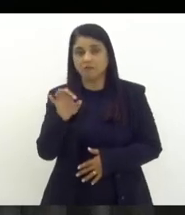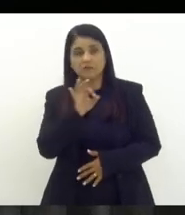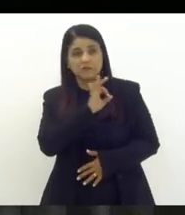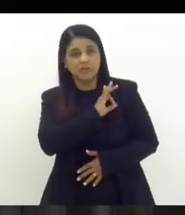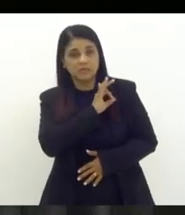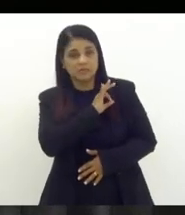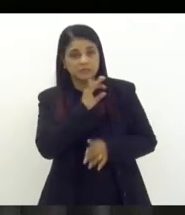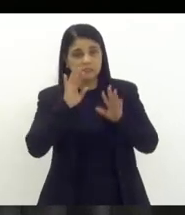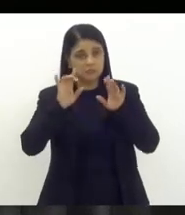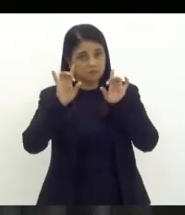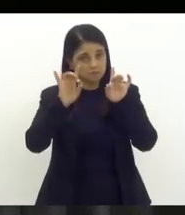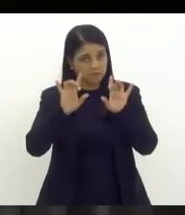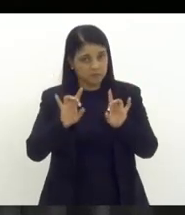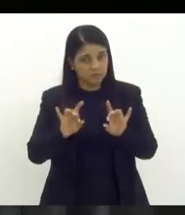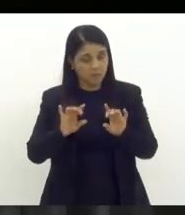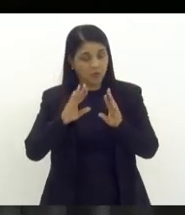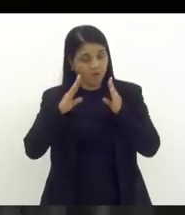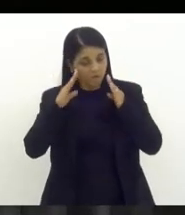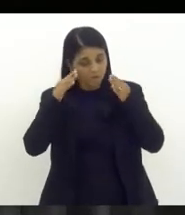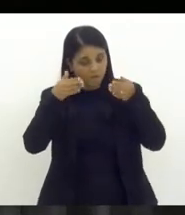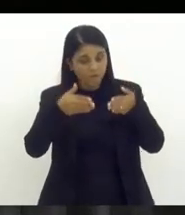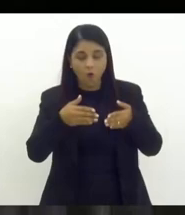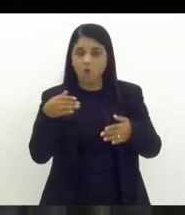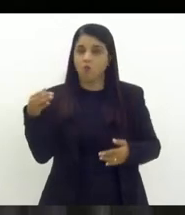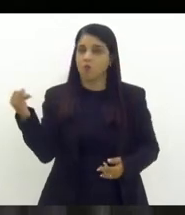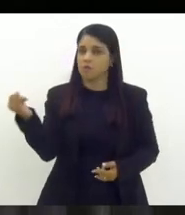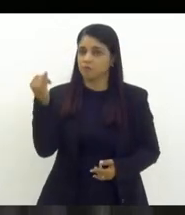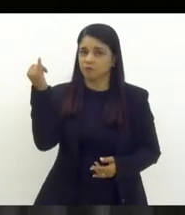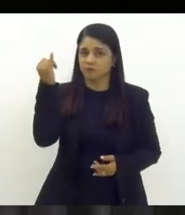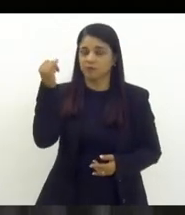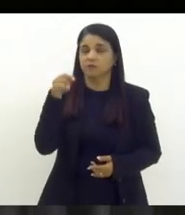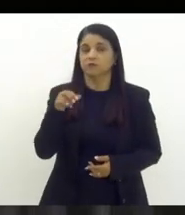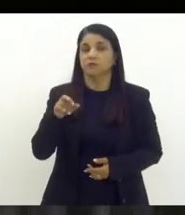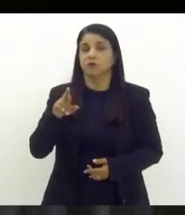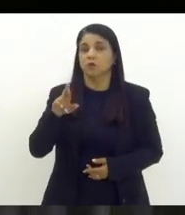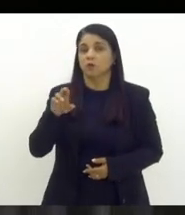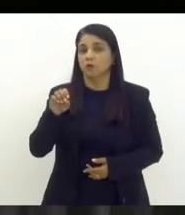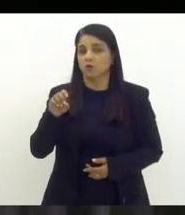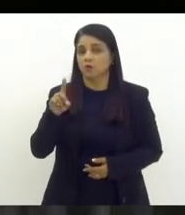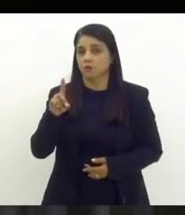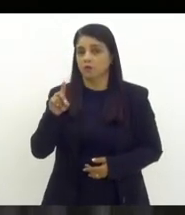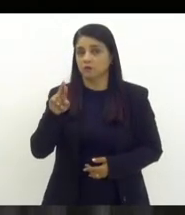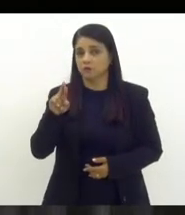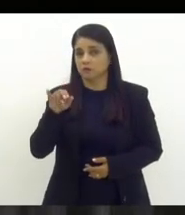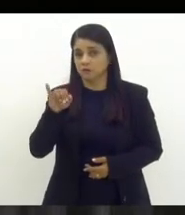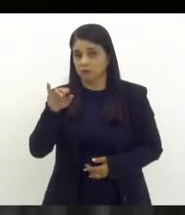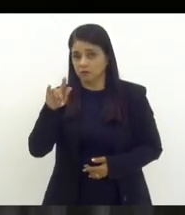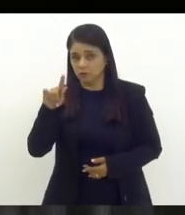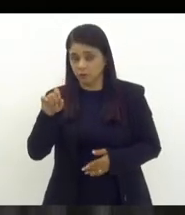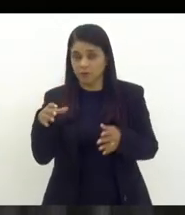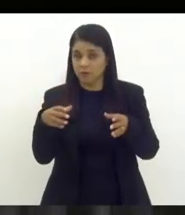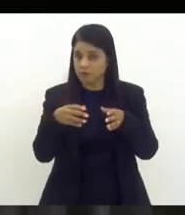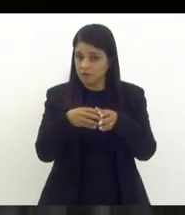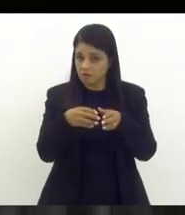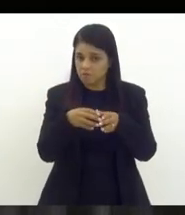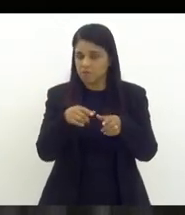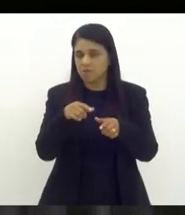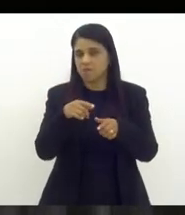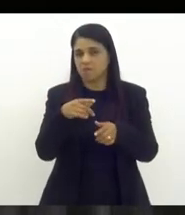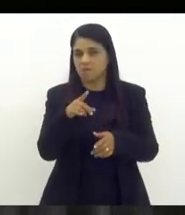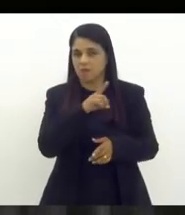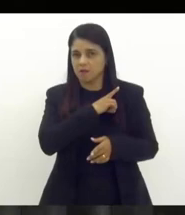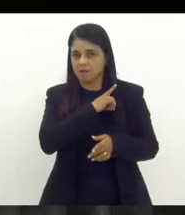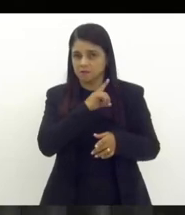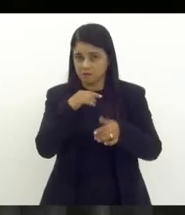especializada que tem um foco importante e ele mencionou que a equipe que lá está né uma boa parte né